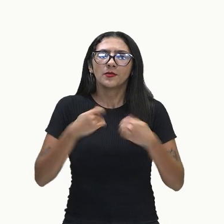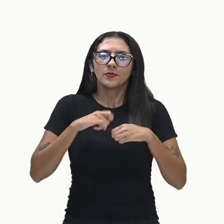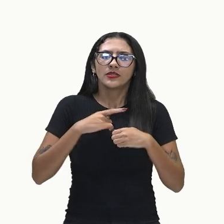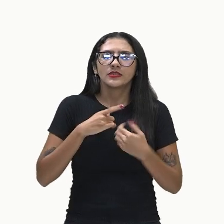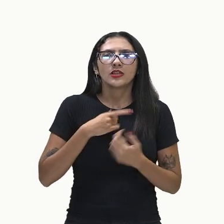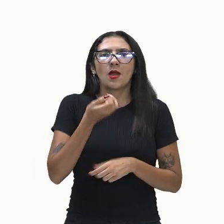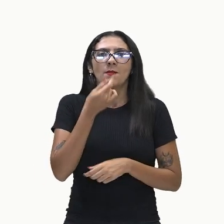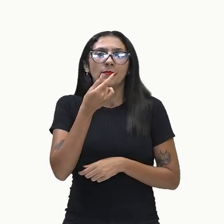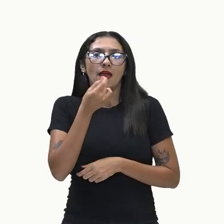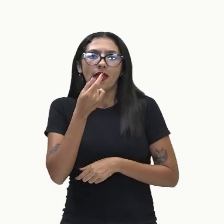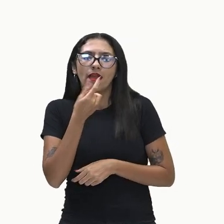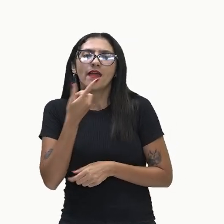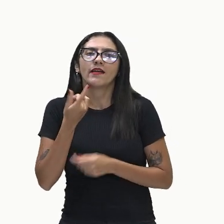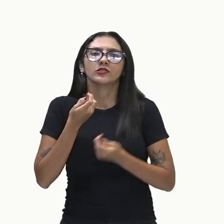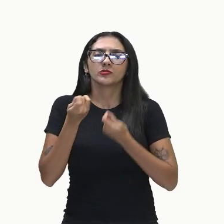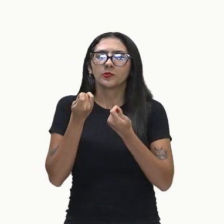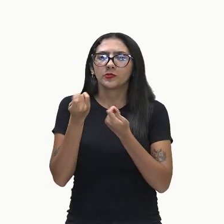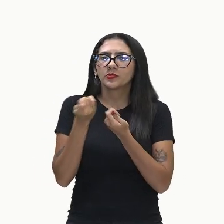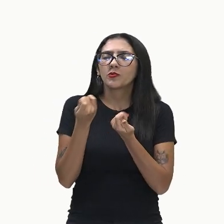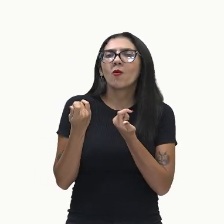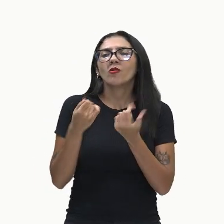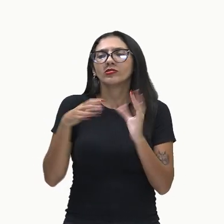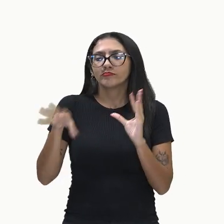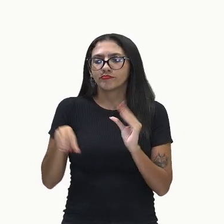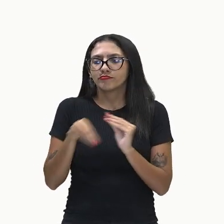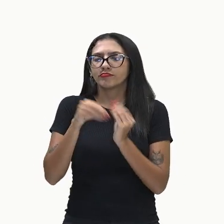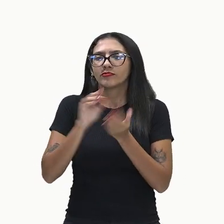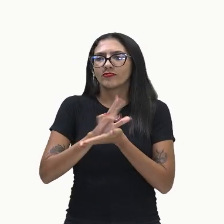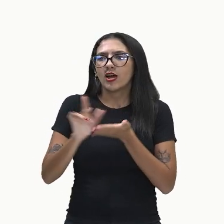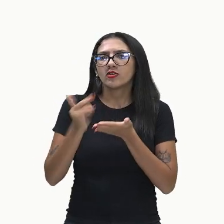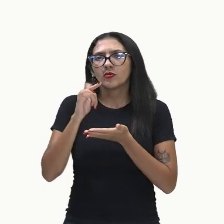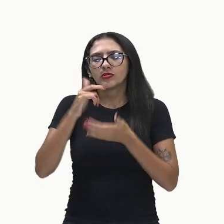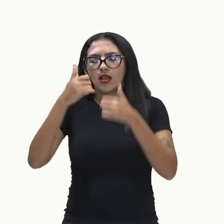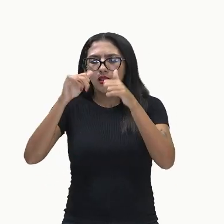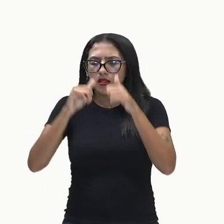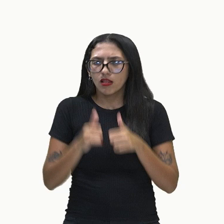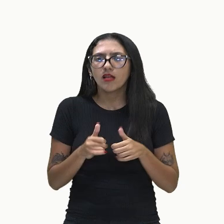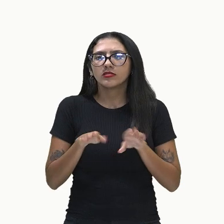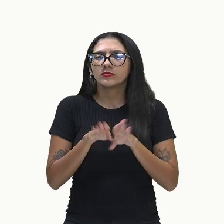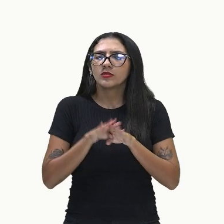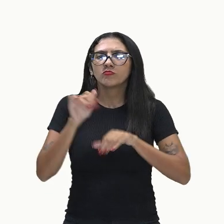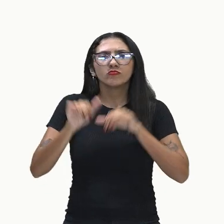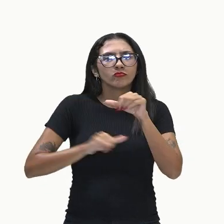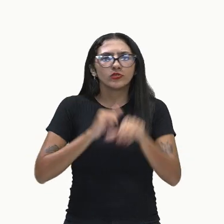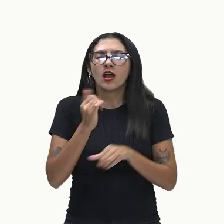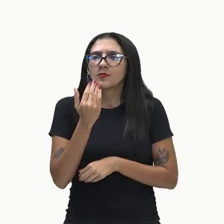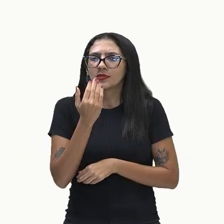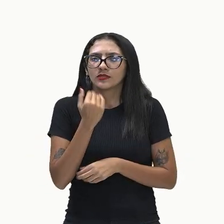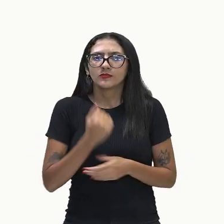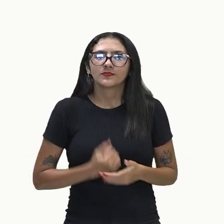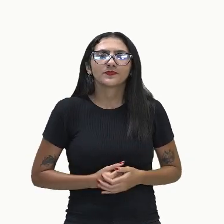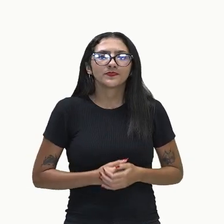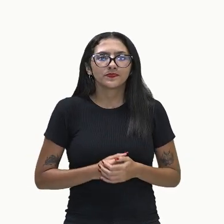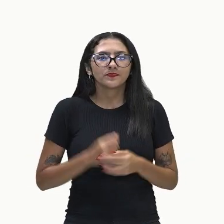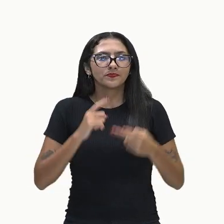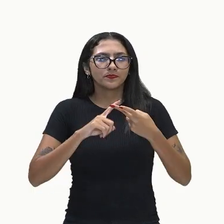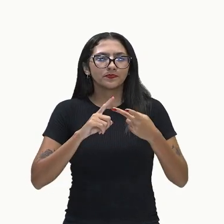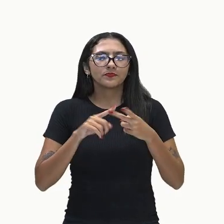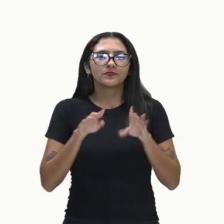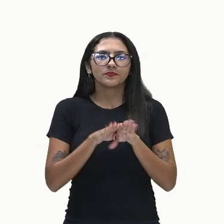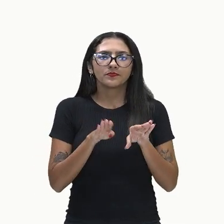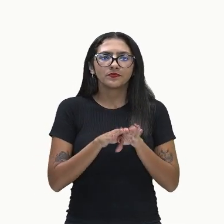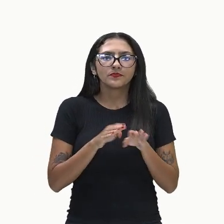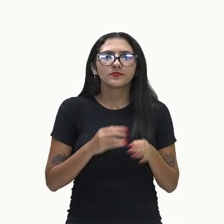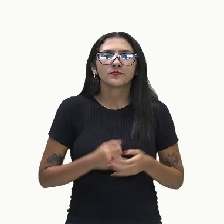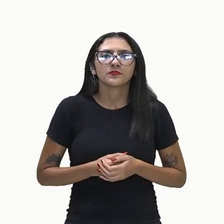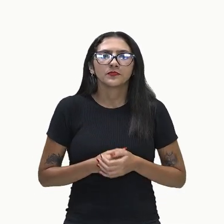tomar medicamento, fazer exames complementares e mudar uma série de hábitos. Temos aqui outro teste, né, que é de tolerância à glicose, mas